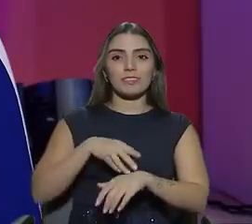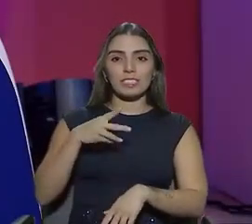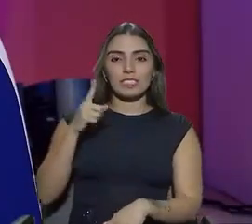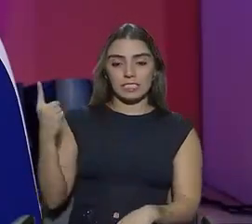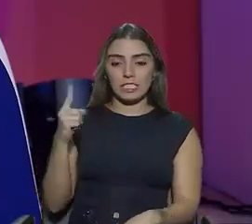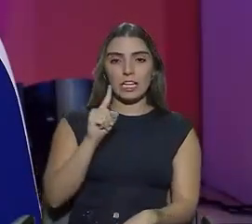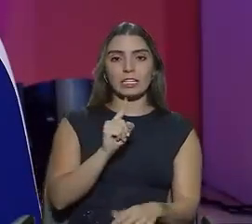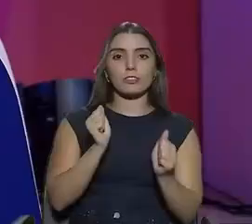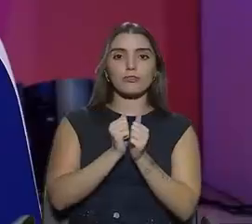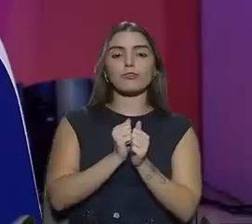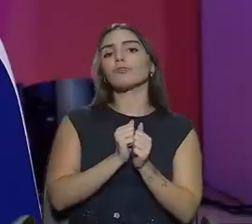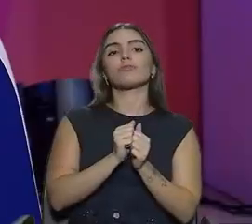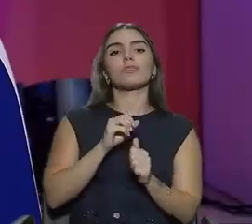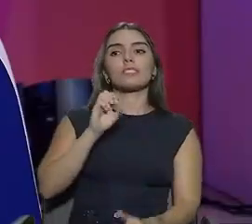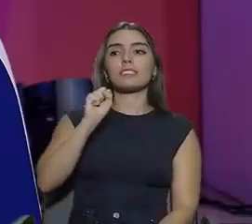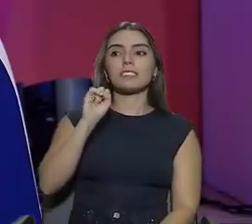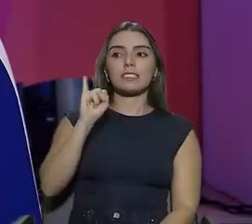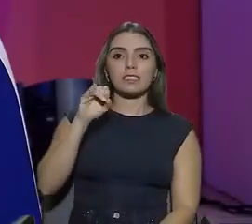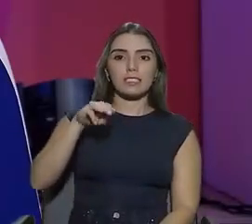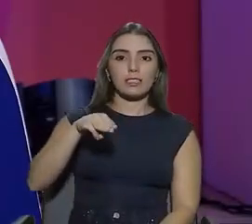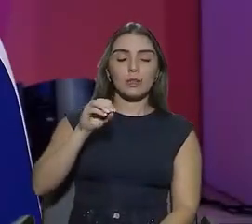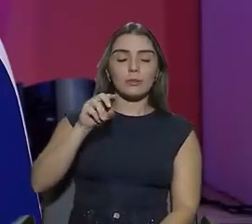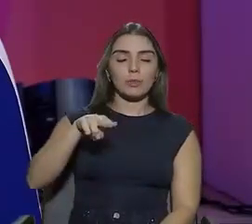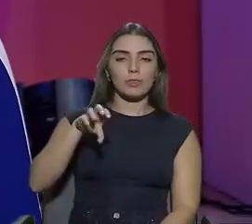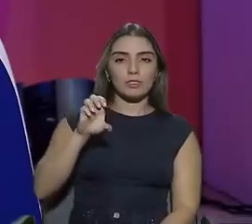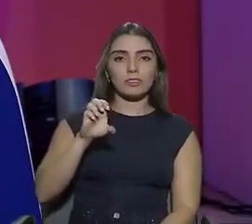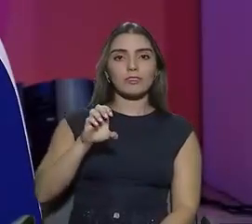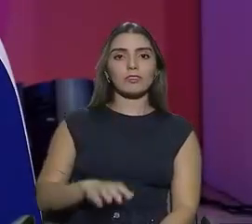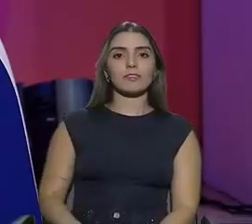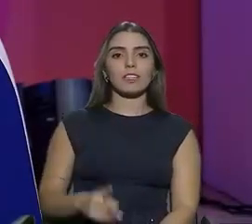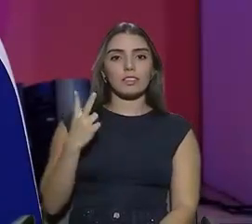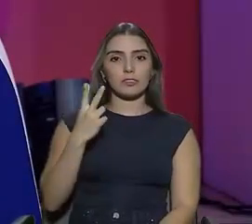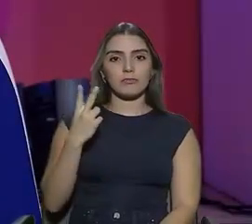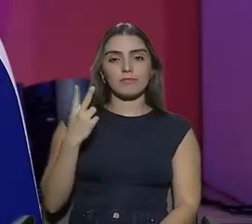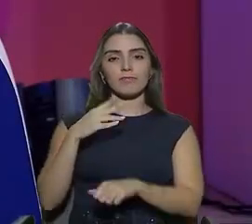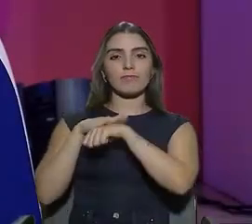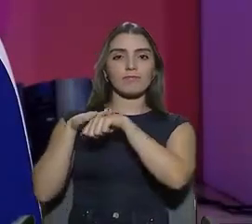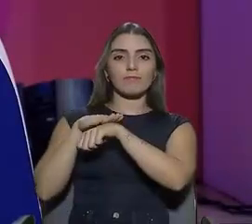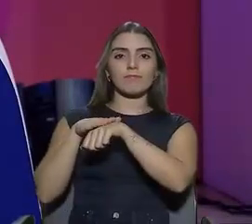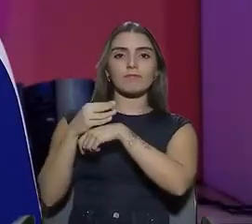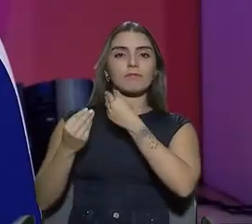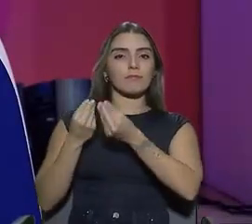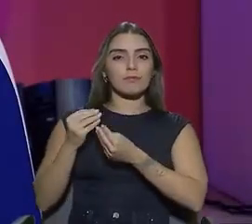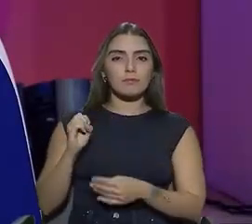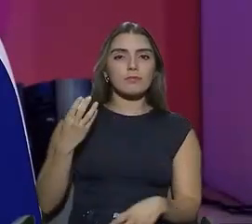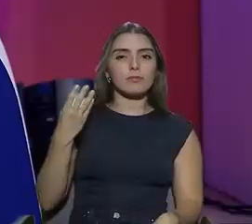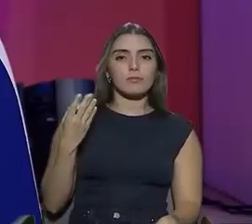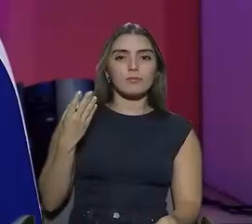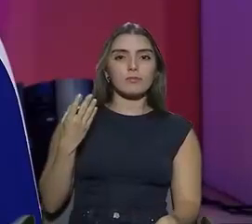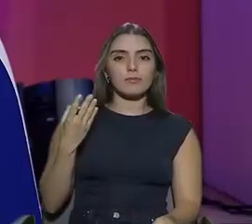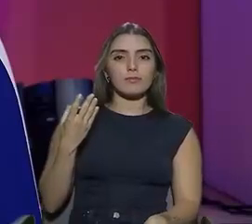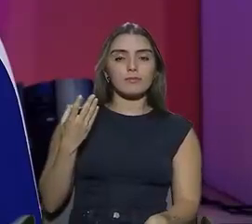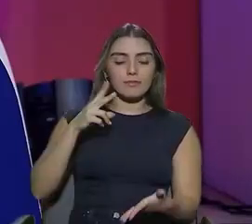eles tomam-lhe de falar, daqui a pouco, segura aí mais um pouquinho, e eles conversaram sobre como se deu, né,